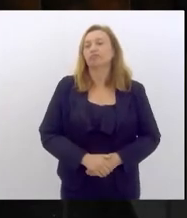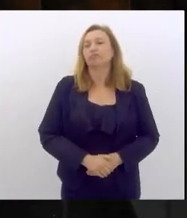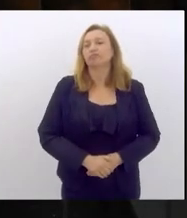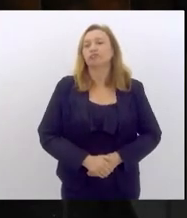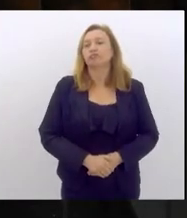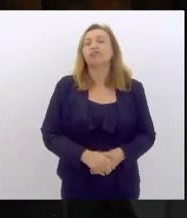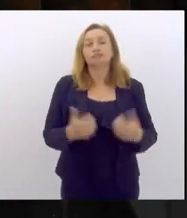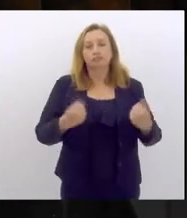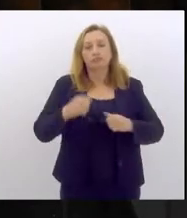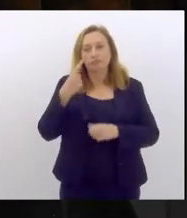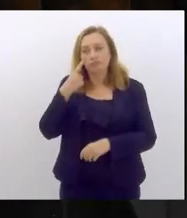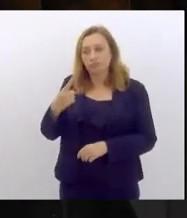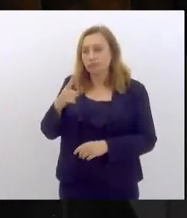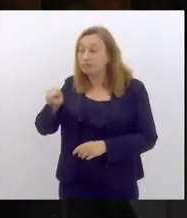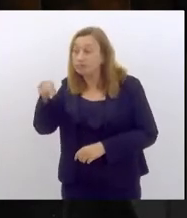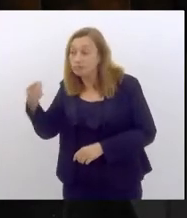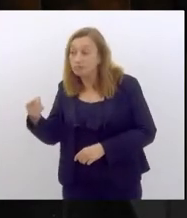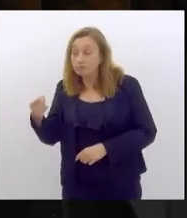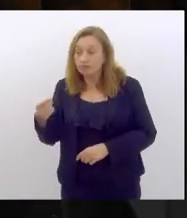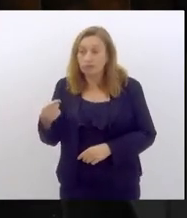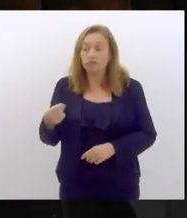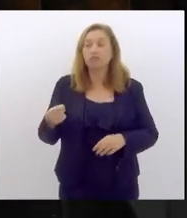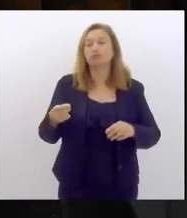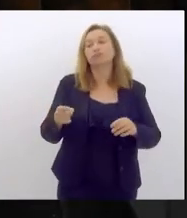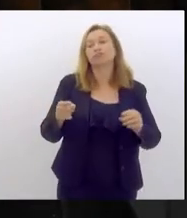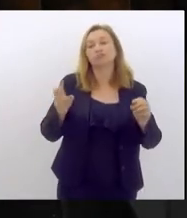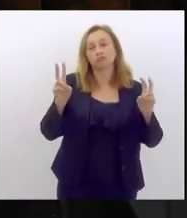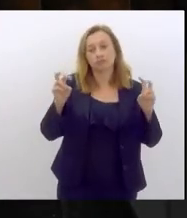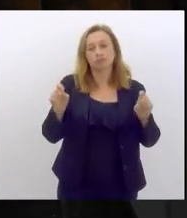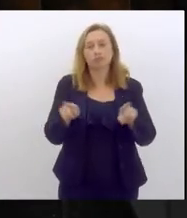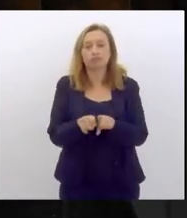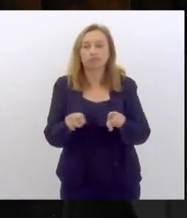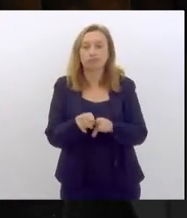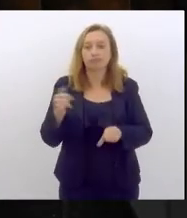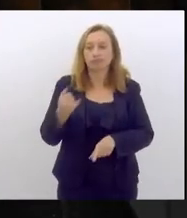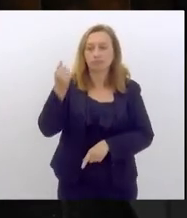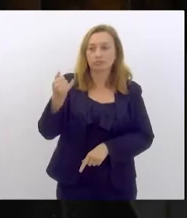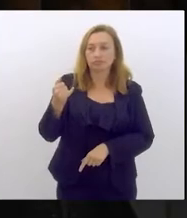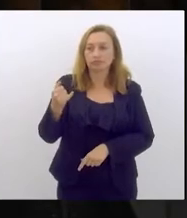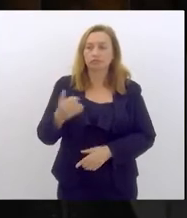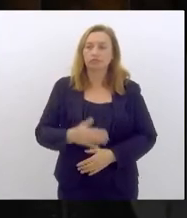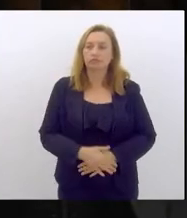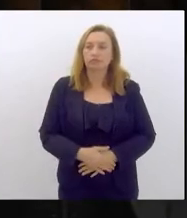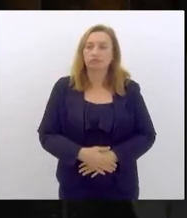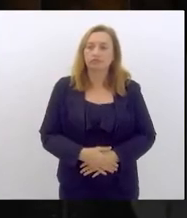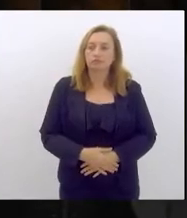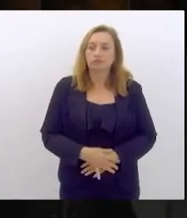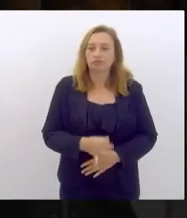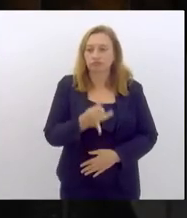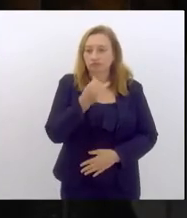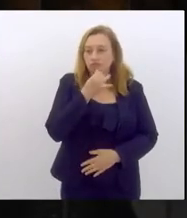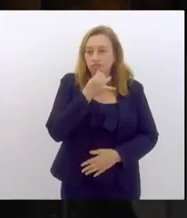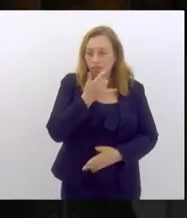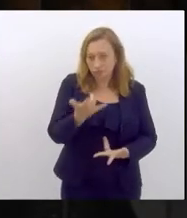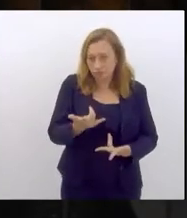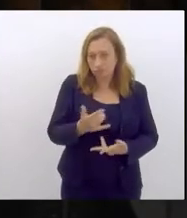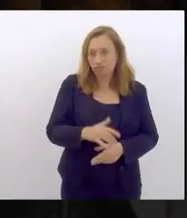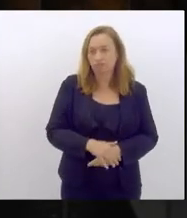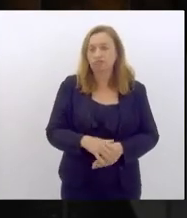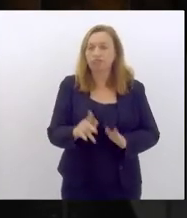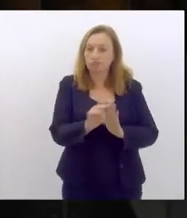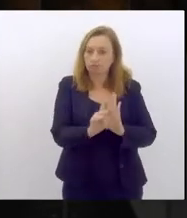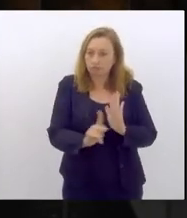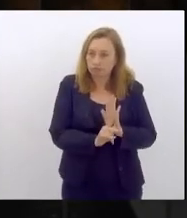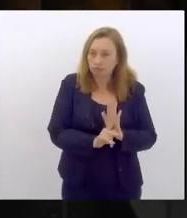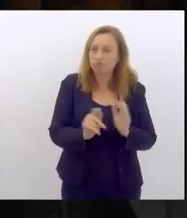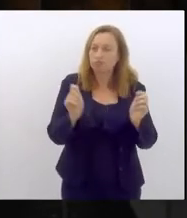gente precisa olhar para os outros pontos também que são tão importantes. Então, fica aqui o meu destaque que esse projeto